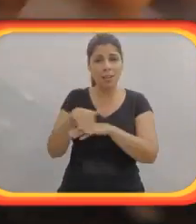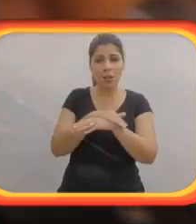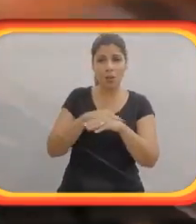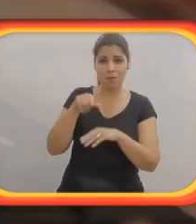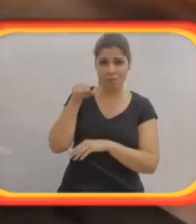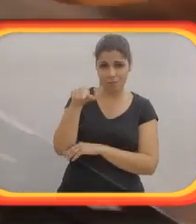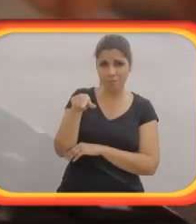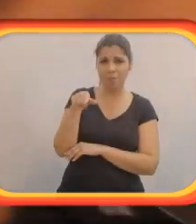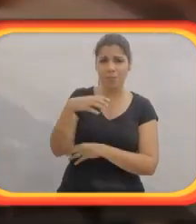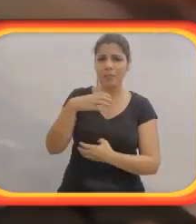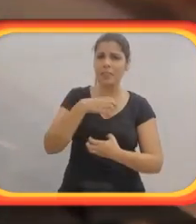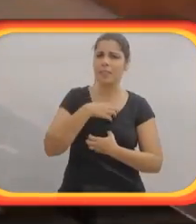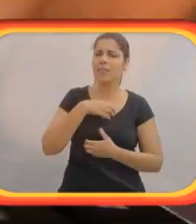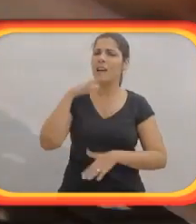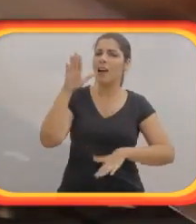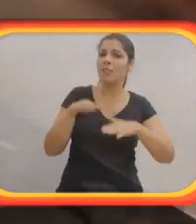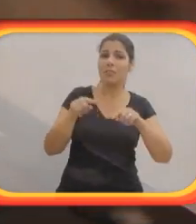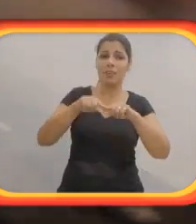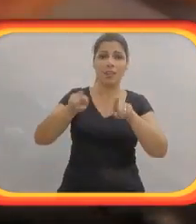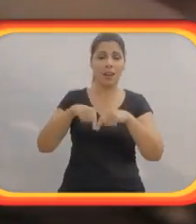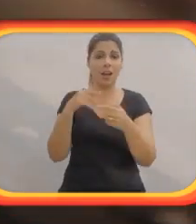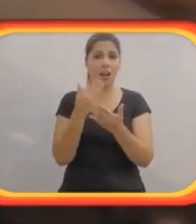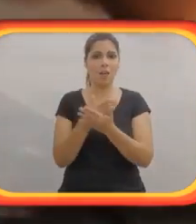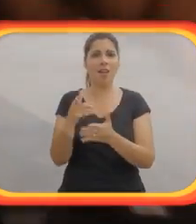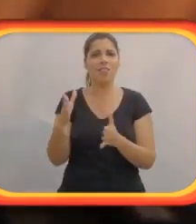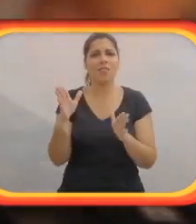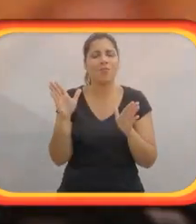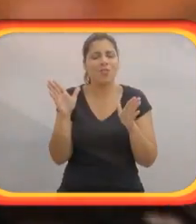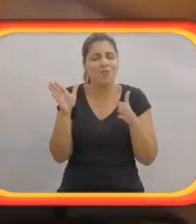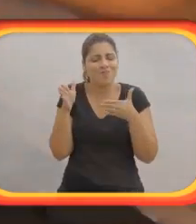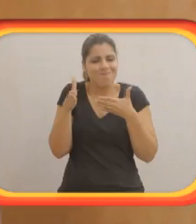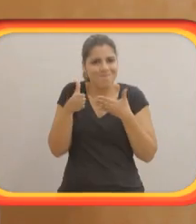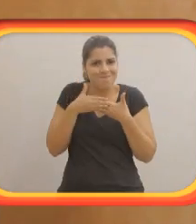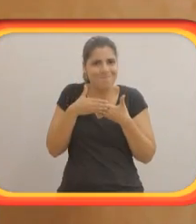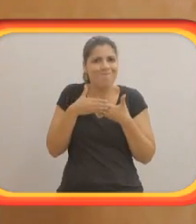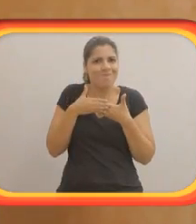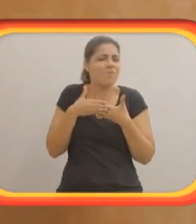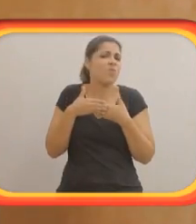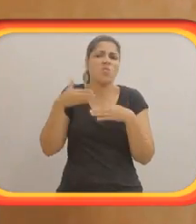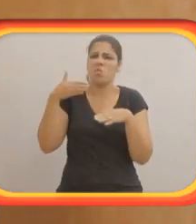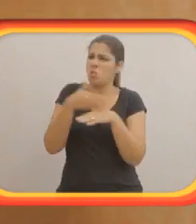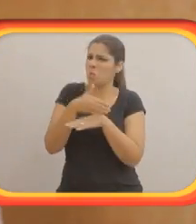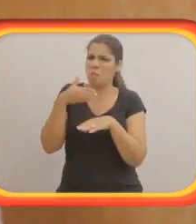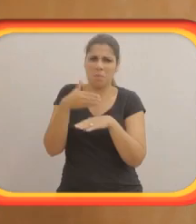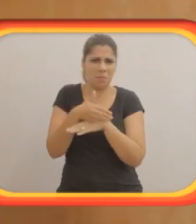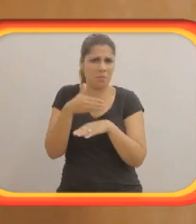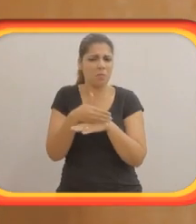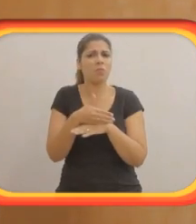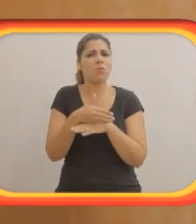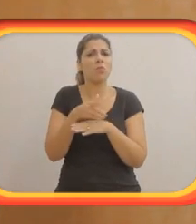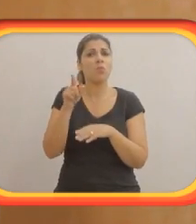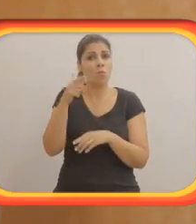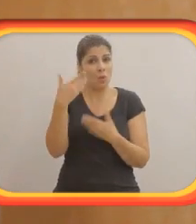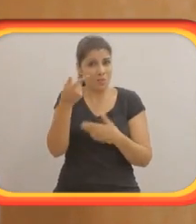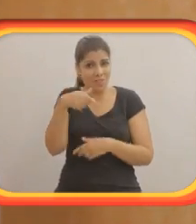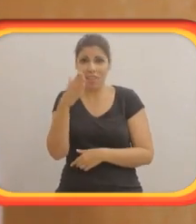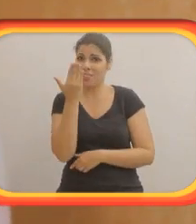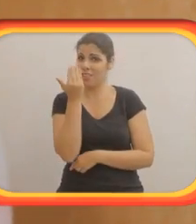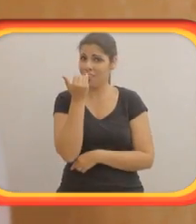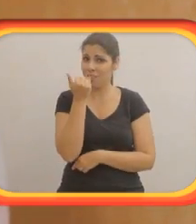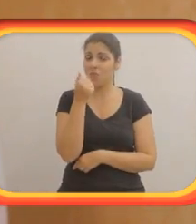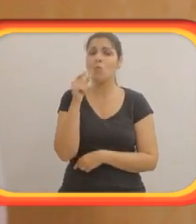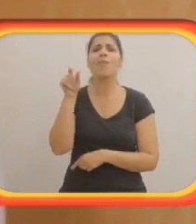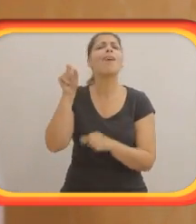aquilo, mas a gente tem que estabelecer essa comunicação, para você tentar conversar com ele, sentir. Às vezes na sala de aula ele fica